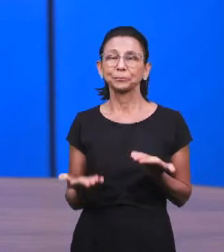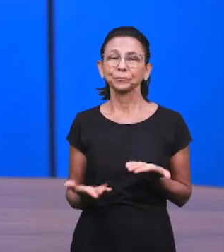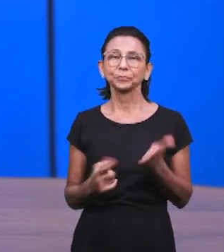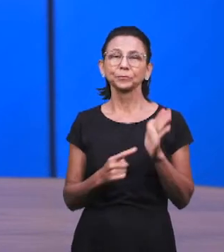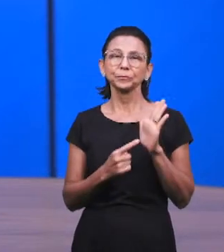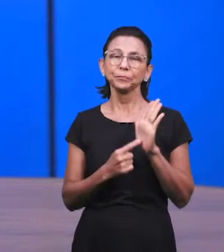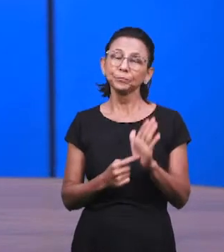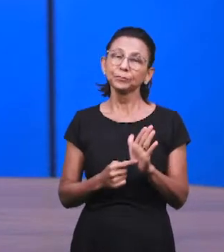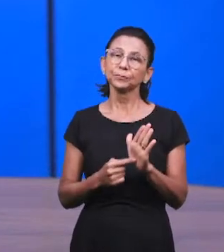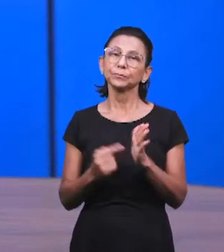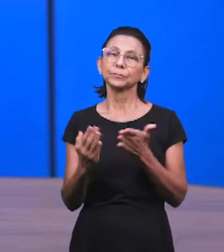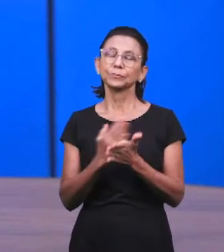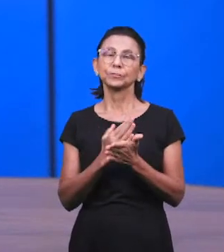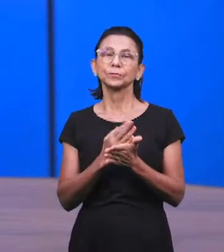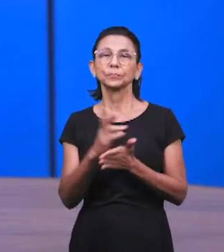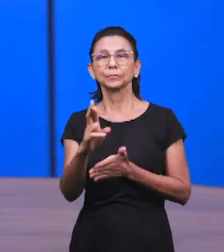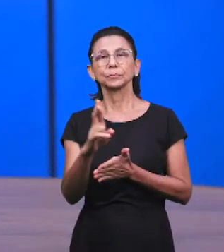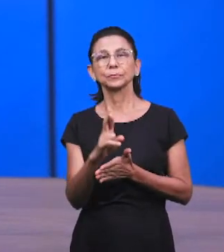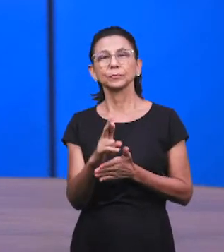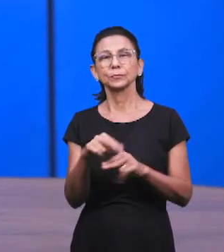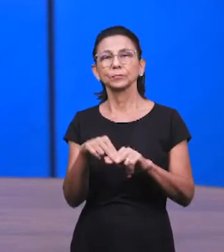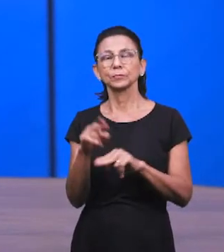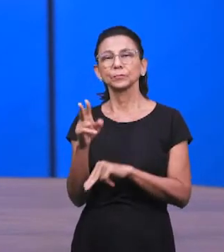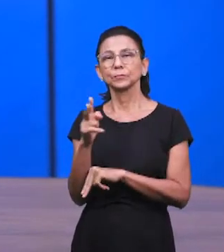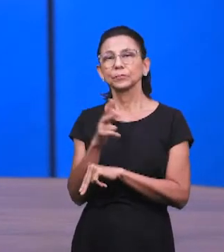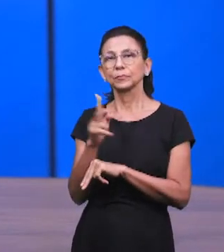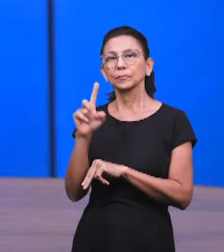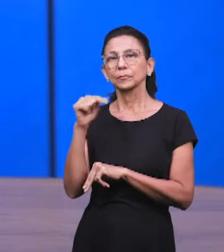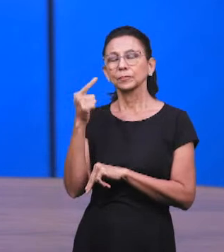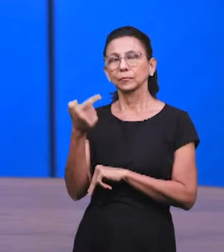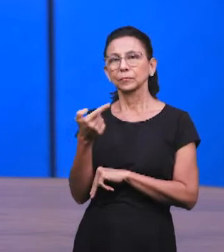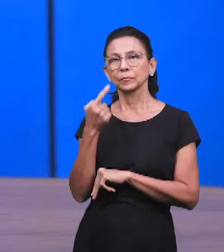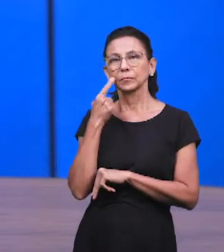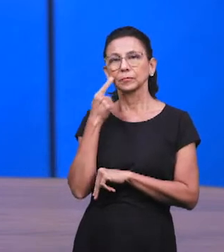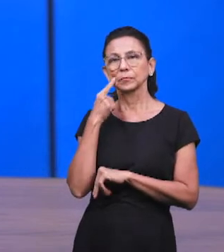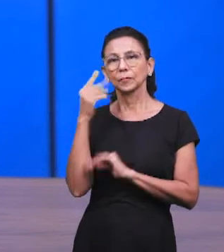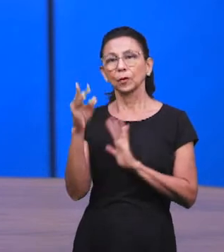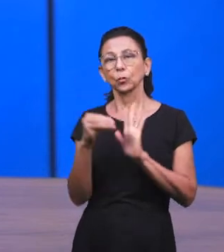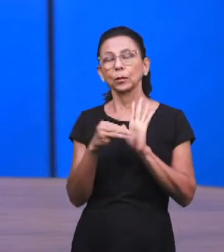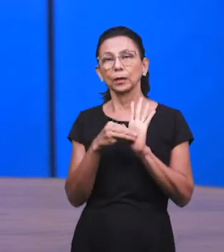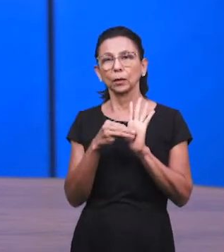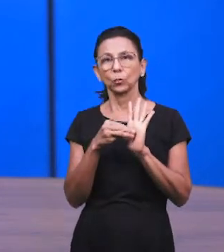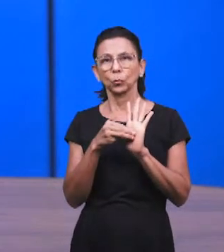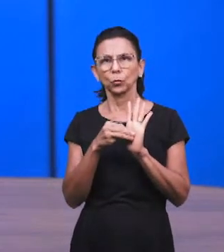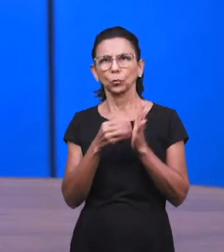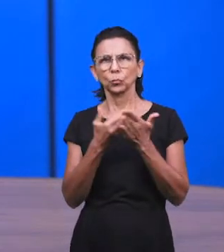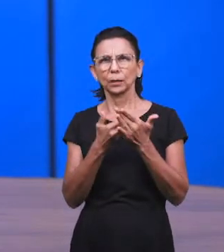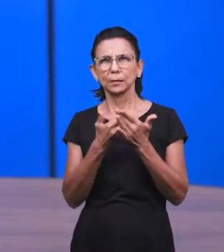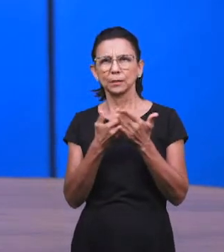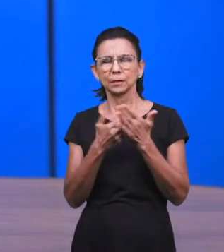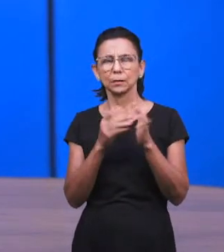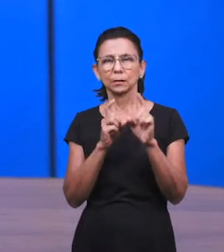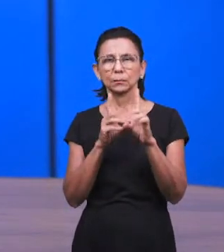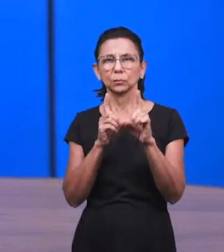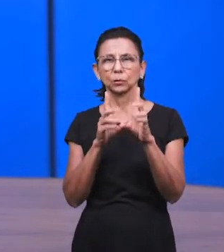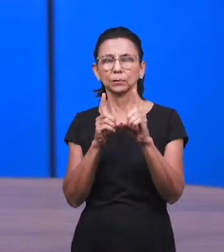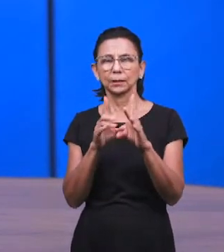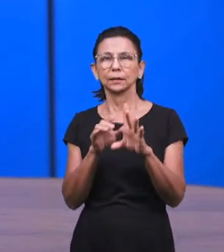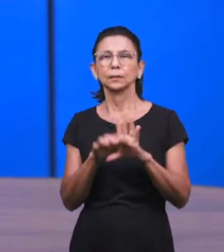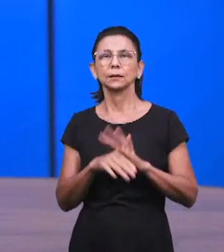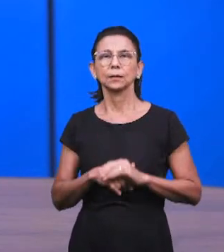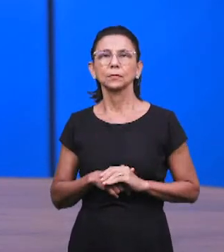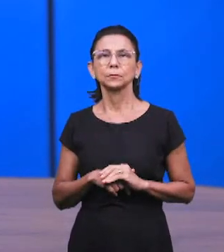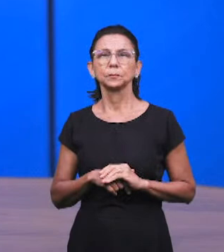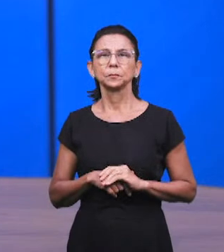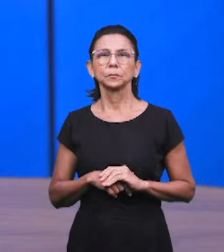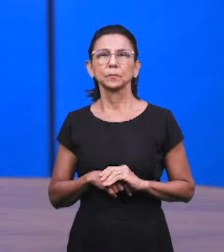algumas respostas através de vídeos, mas daqui a pouco nós teremos o conteúdo, ou seja, a informação doutrinária, não é, da Escola Bíblica Dominical,